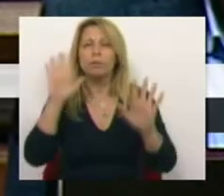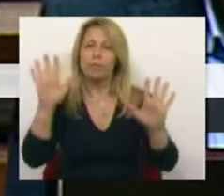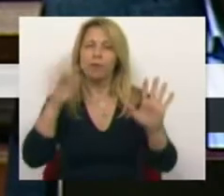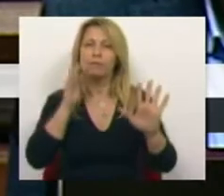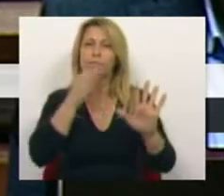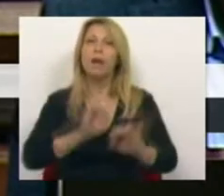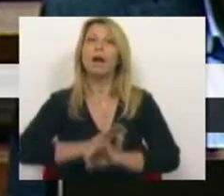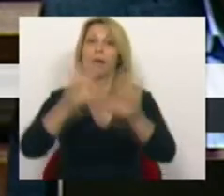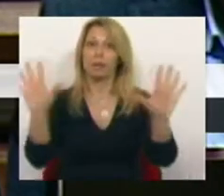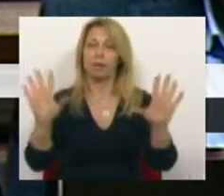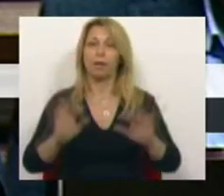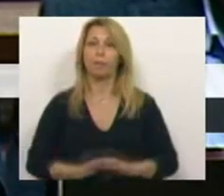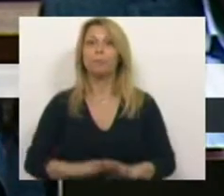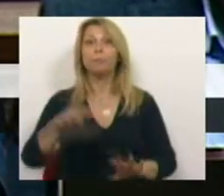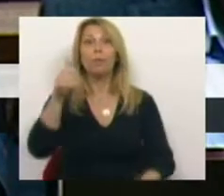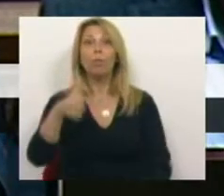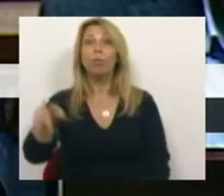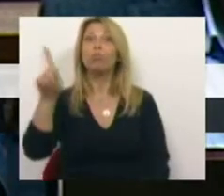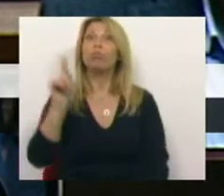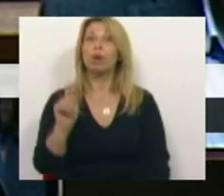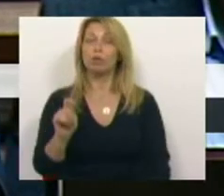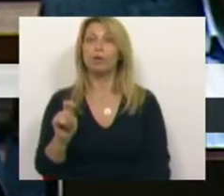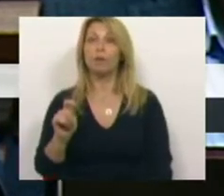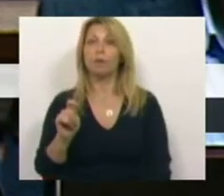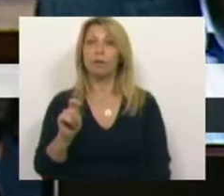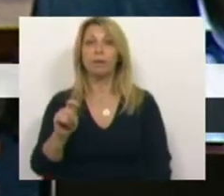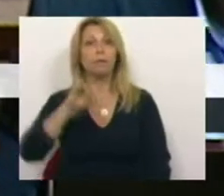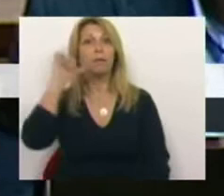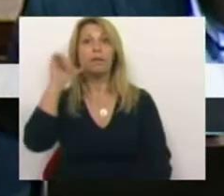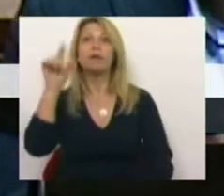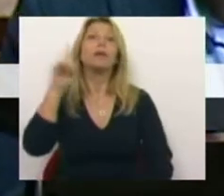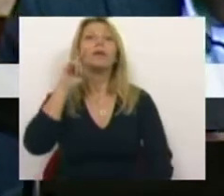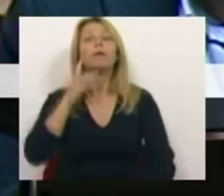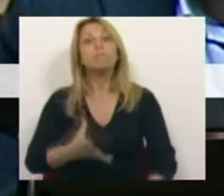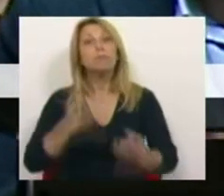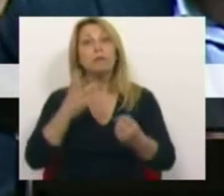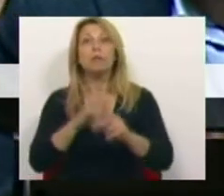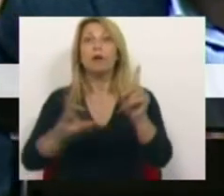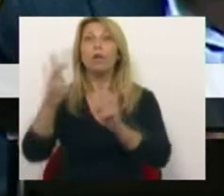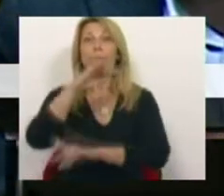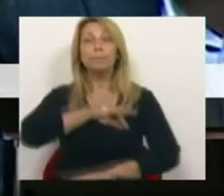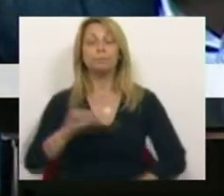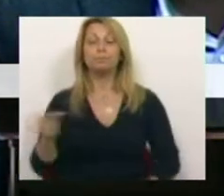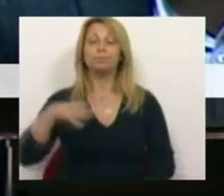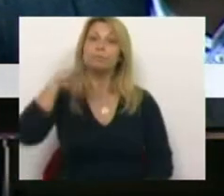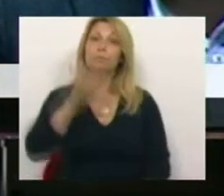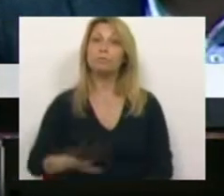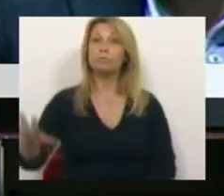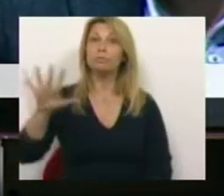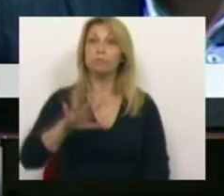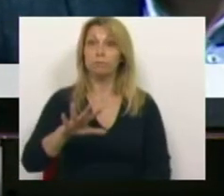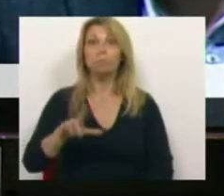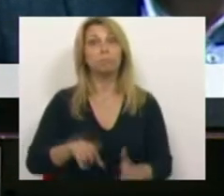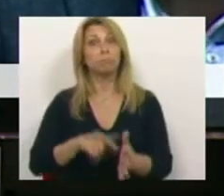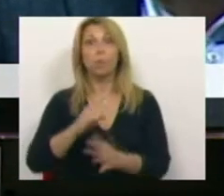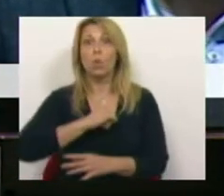entendemos. O Bloco de Esquerda sempre defendeu o aumento do salário mínimo nacional e esteve